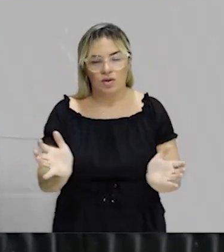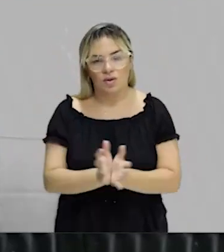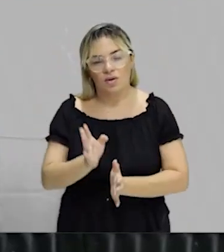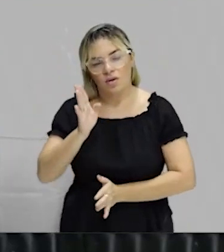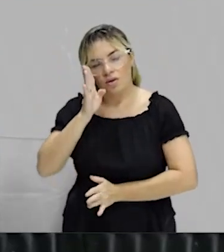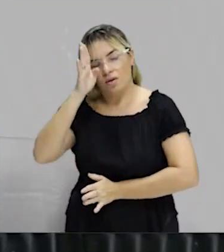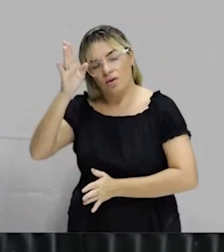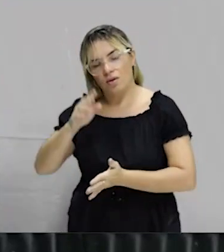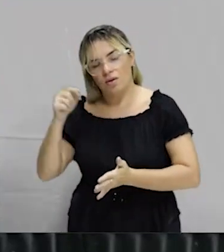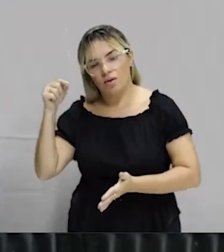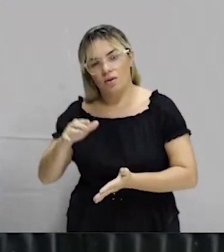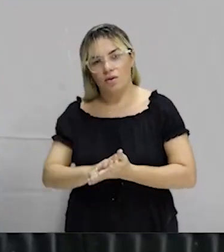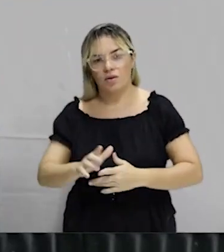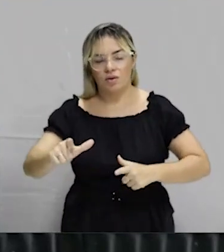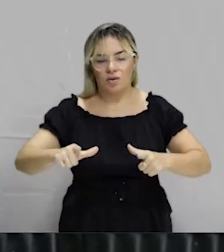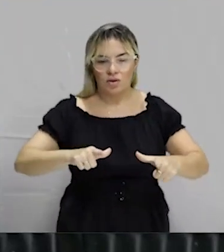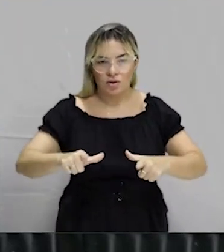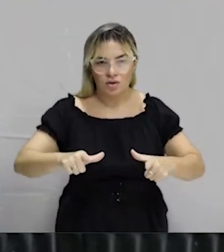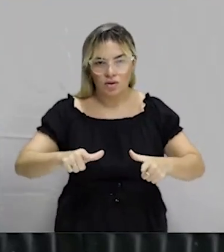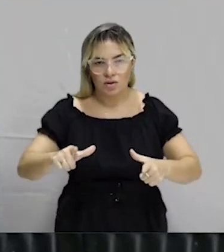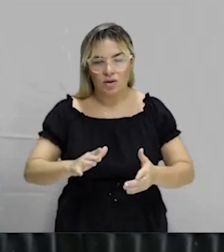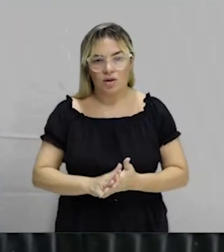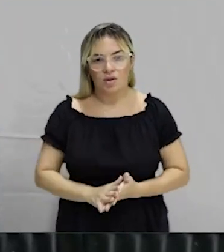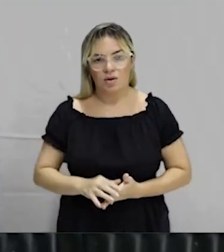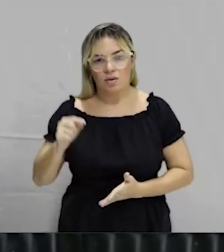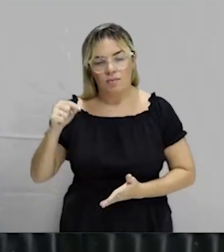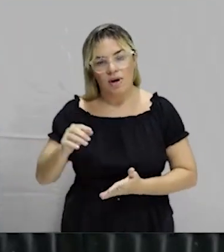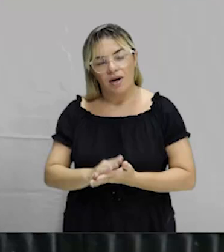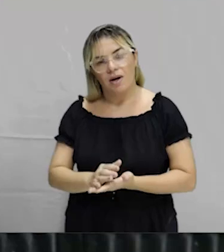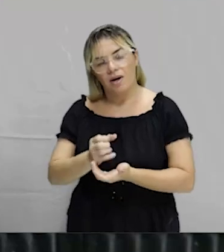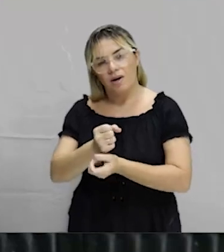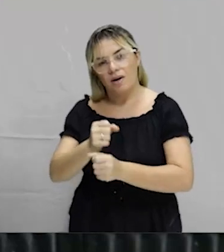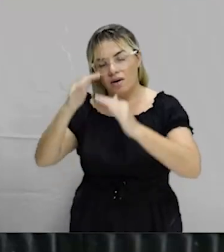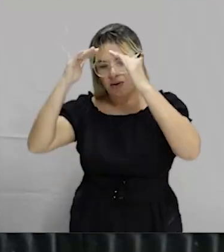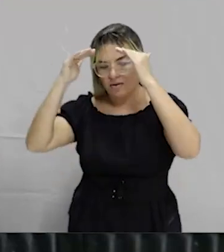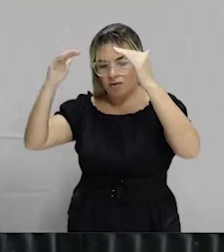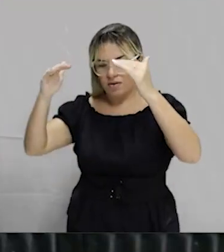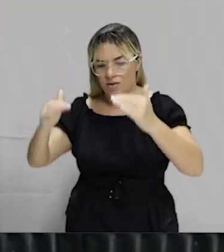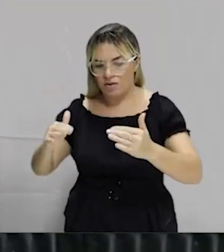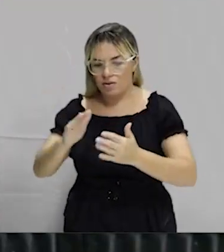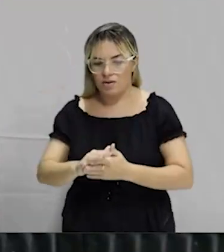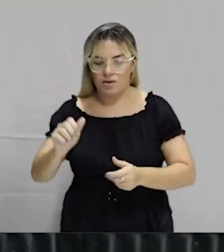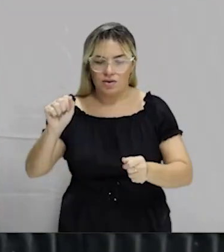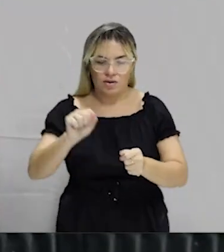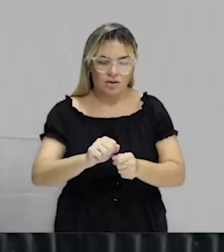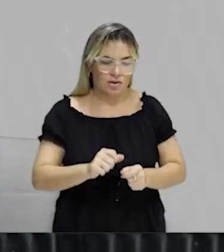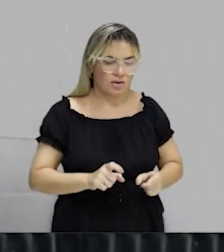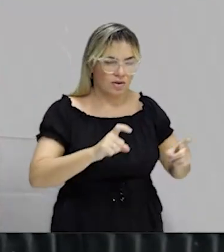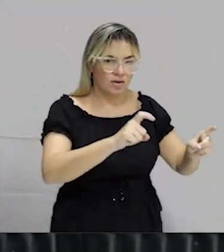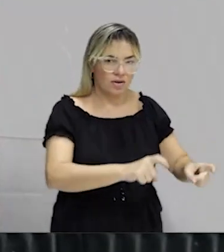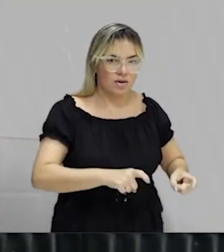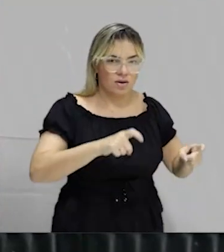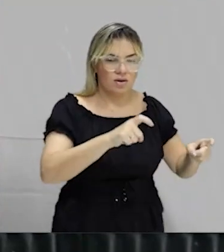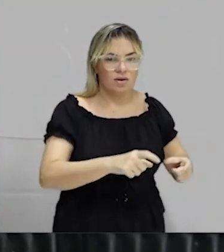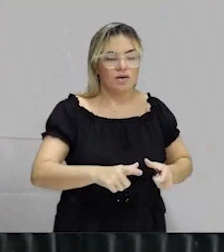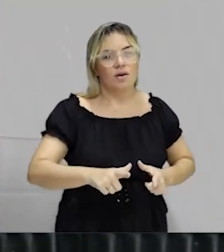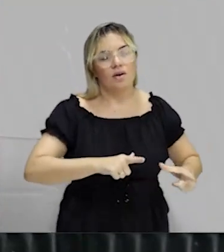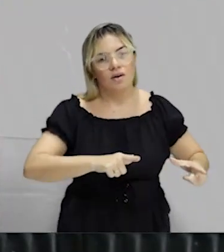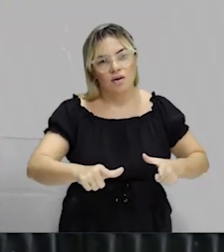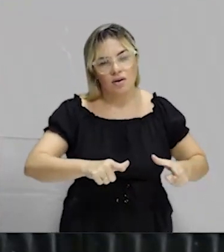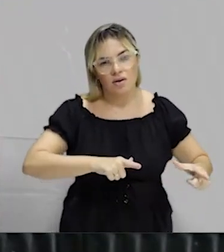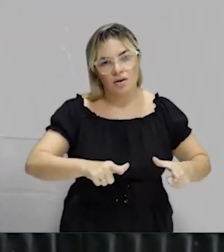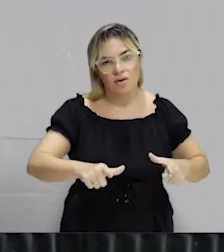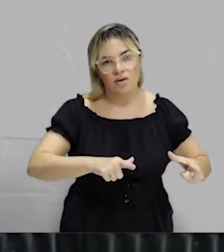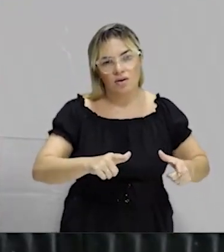nessa sociedade era a servidão coletiva realizada por esses agricultores livres, que